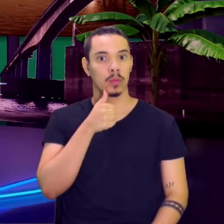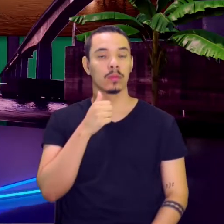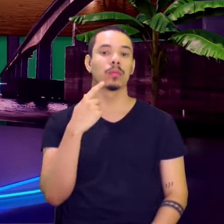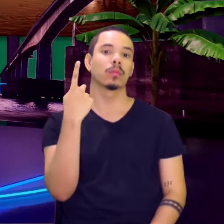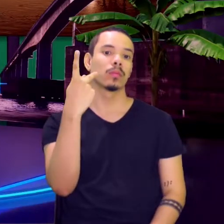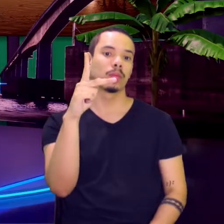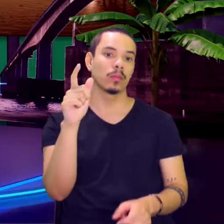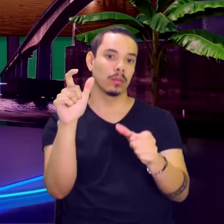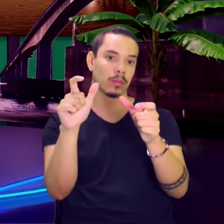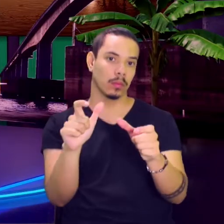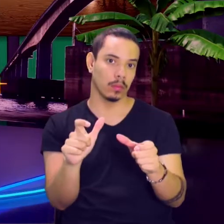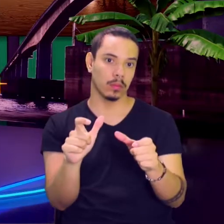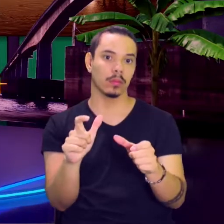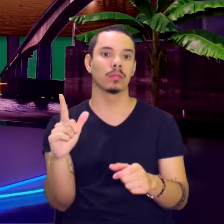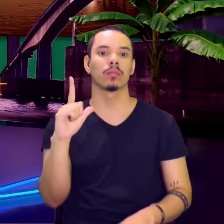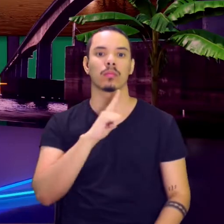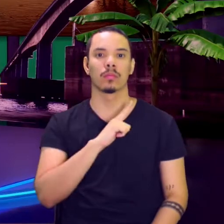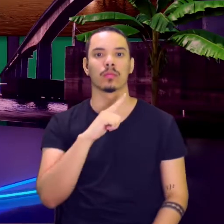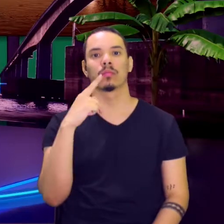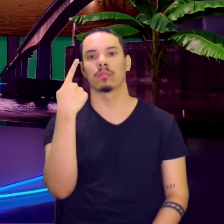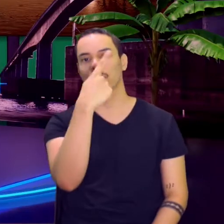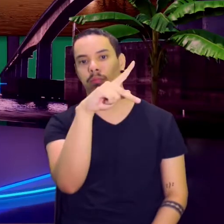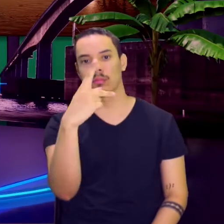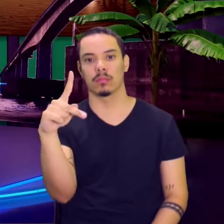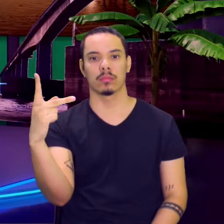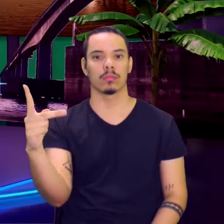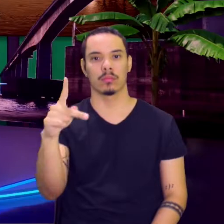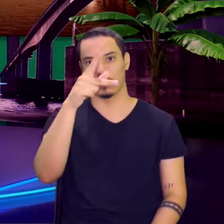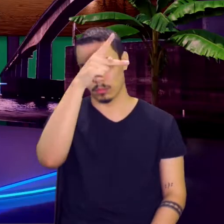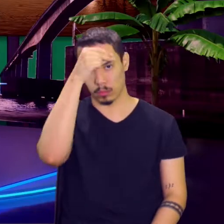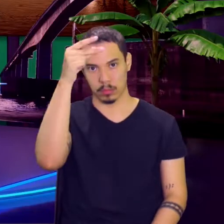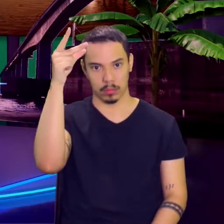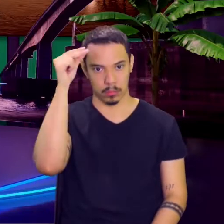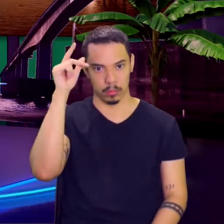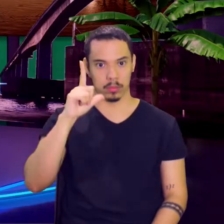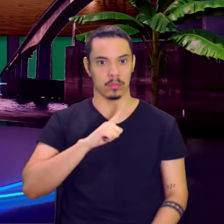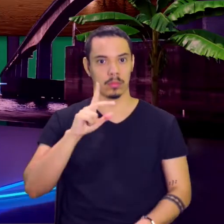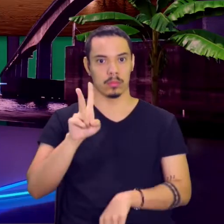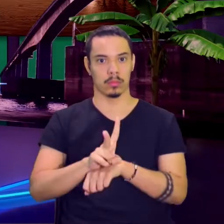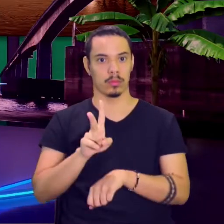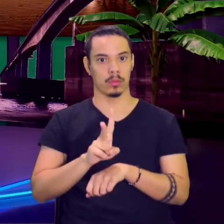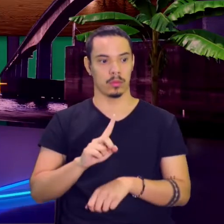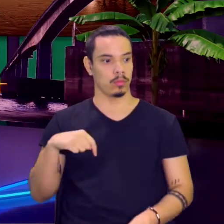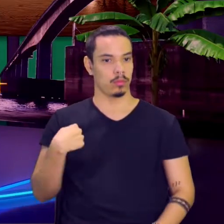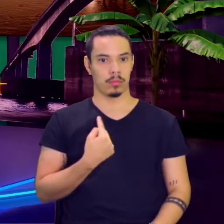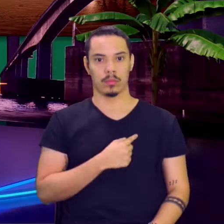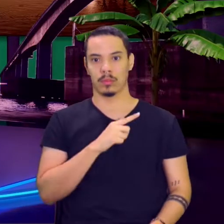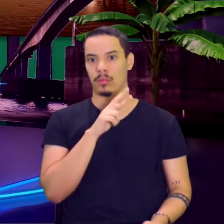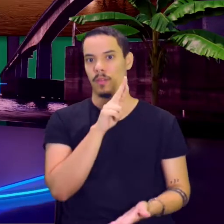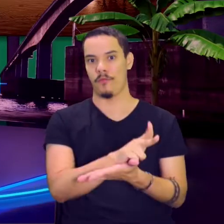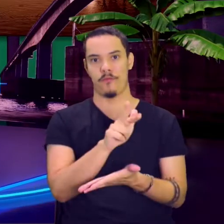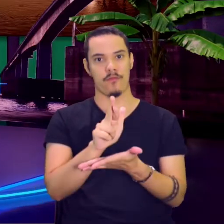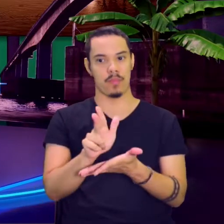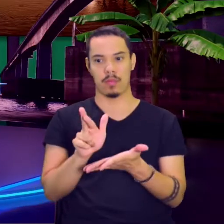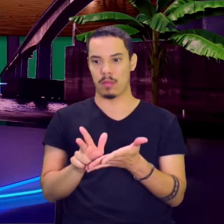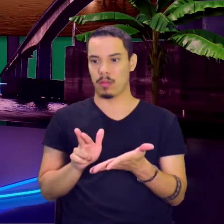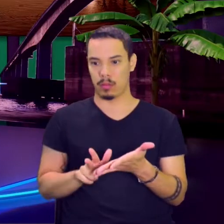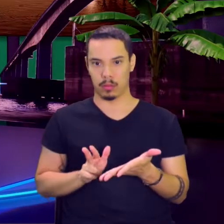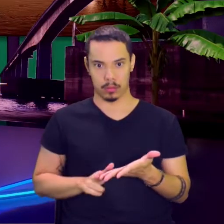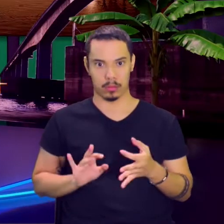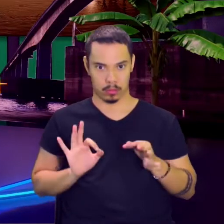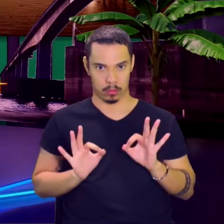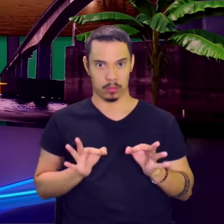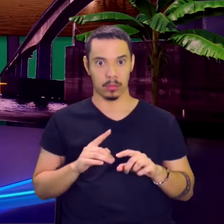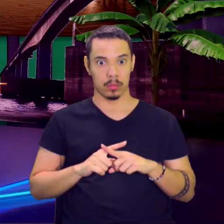sua localidade, no seu município, o seu respectivo prefeito. Que a gente bem. aqui, né, são vários, não dá de falar. Com certeza. Mas são muitos.